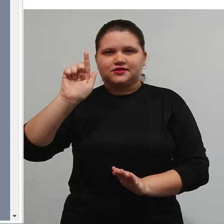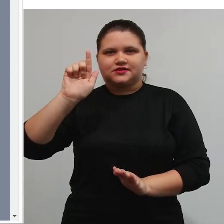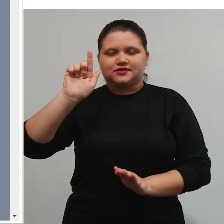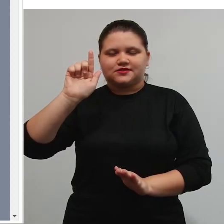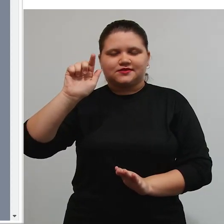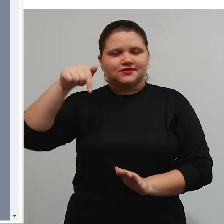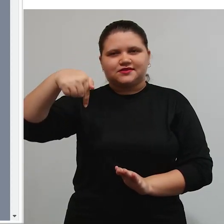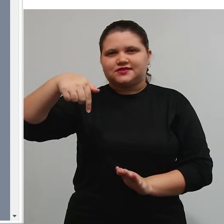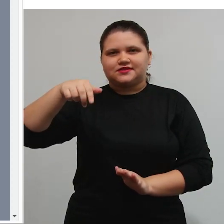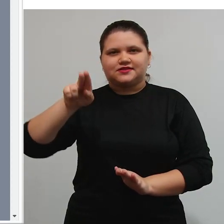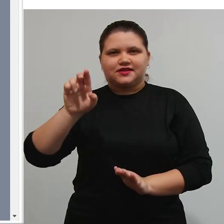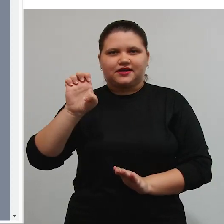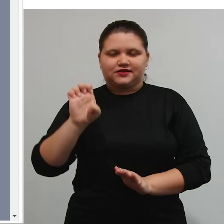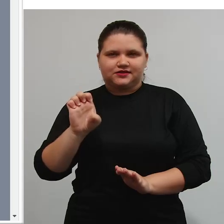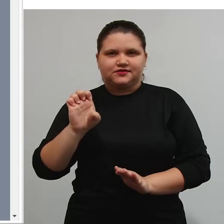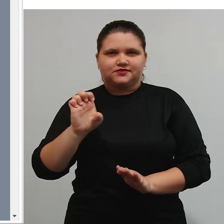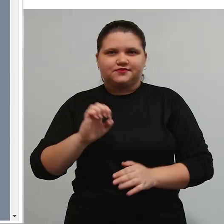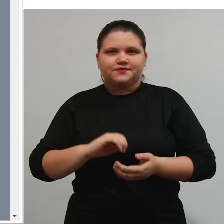primeira maiúscula,